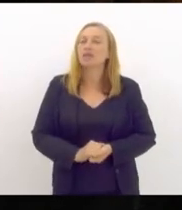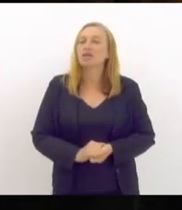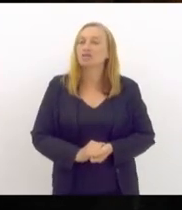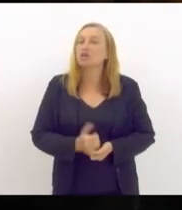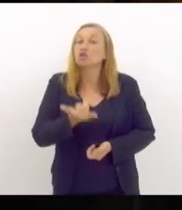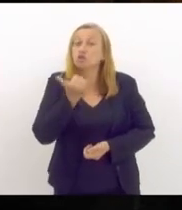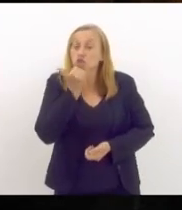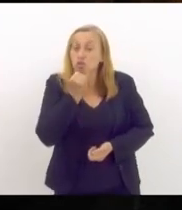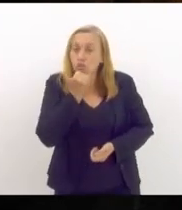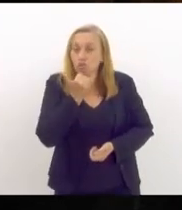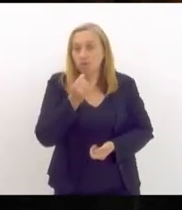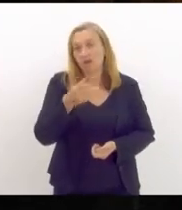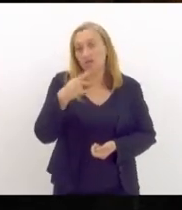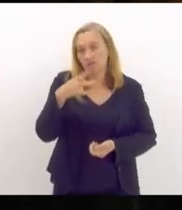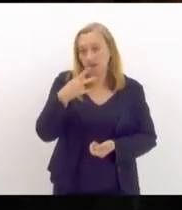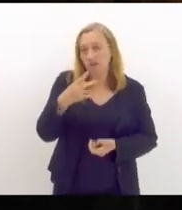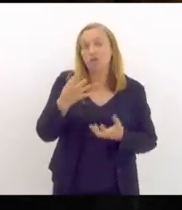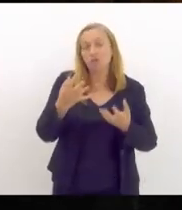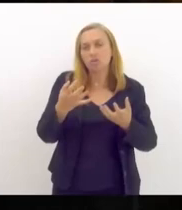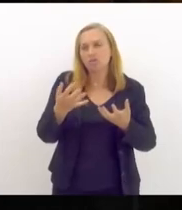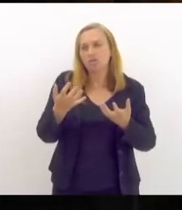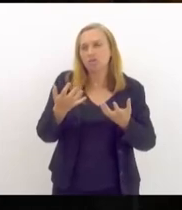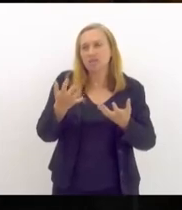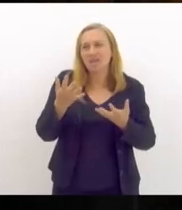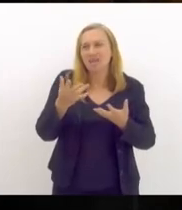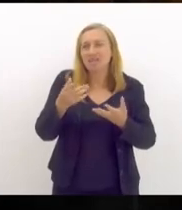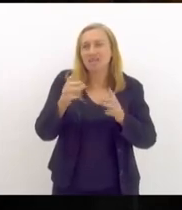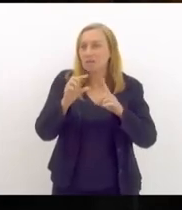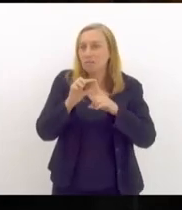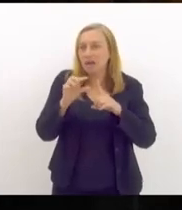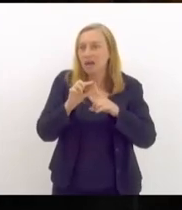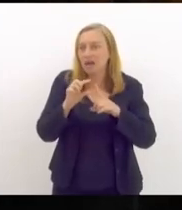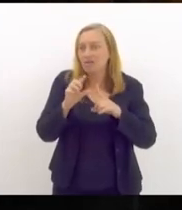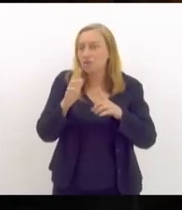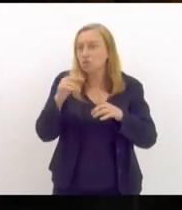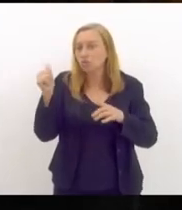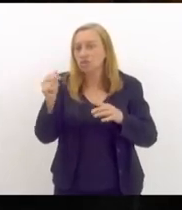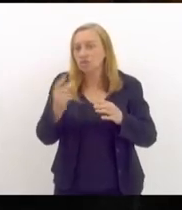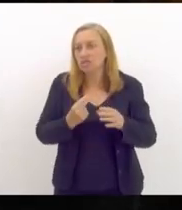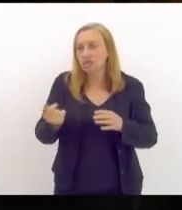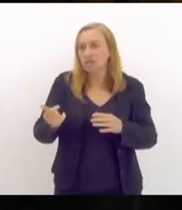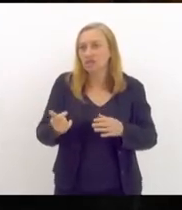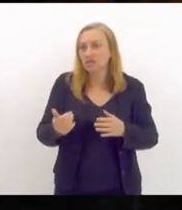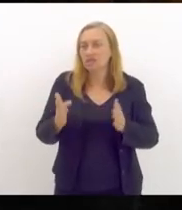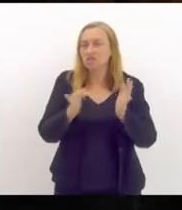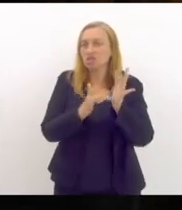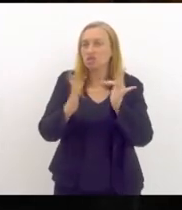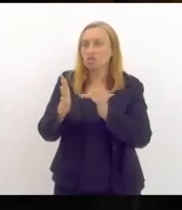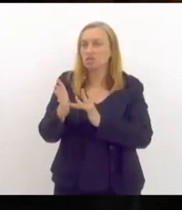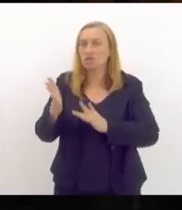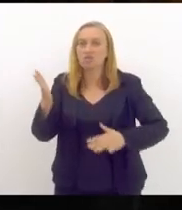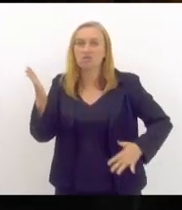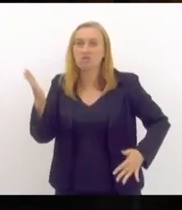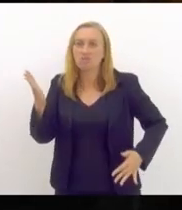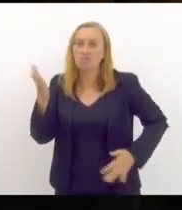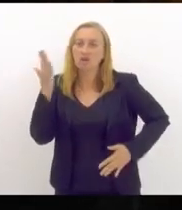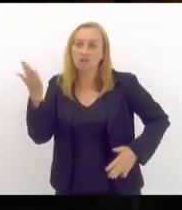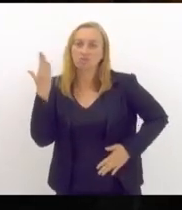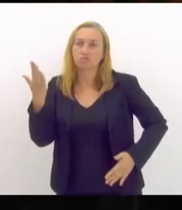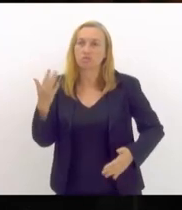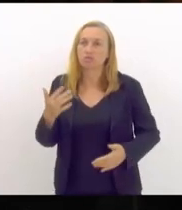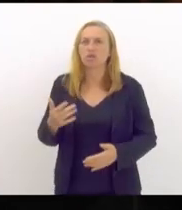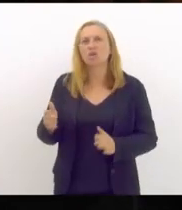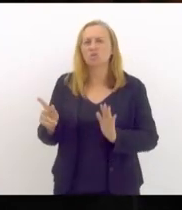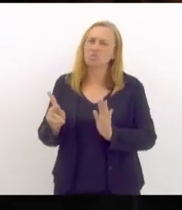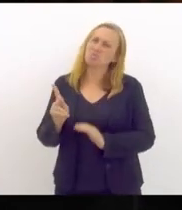desculpa falar quero não essas palavras jamais seriam da minha boca Jesus eram vagabundo foi isso